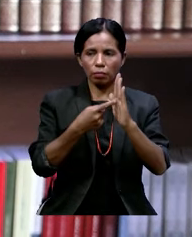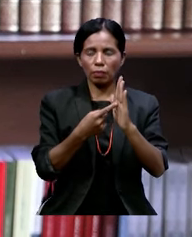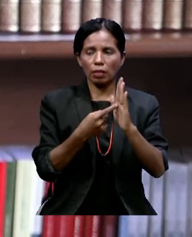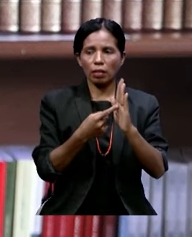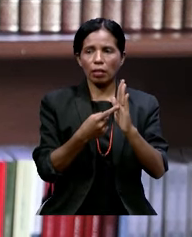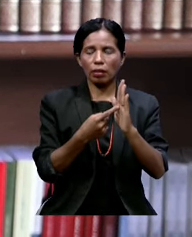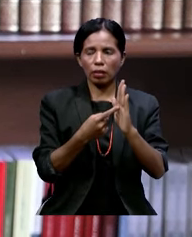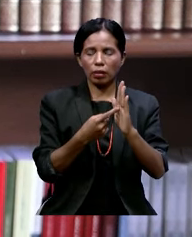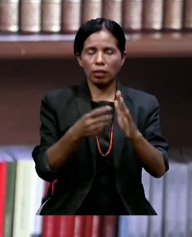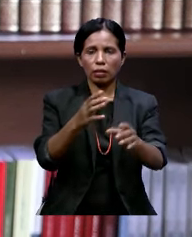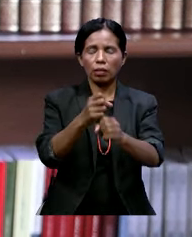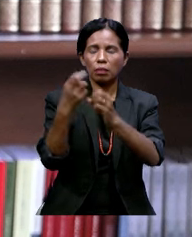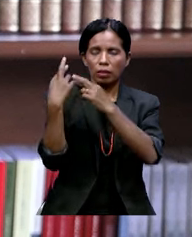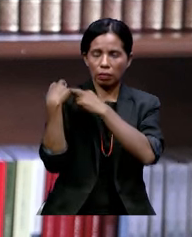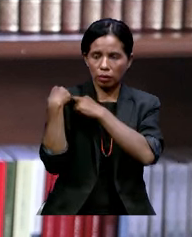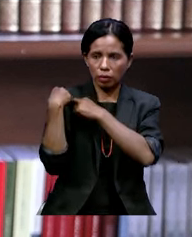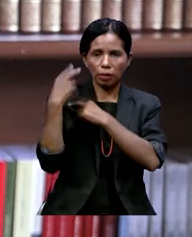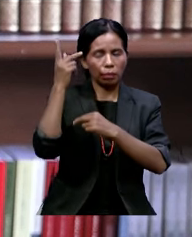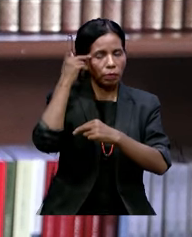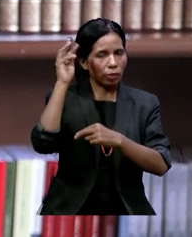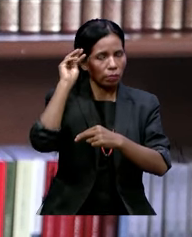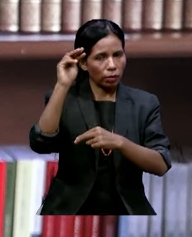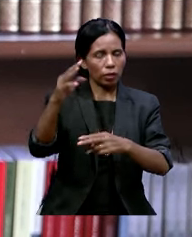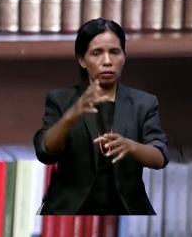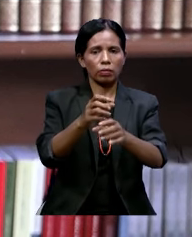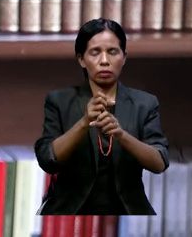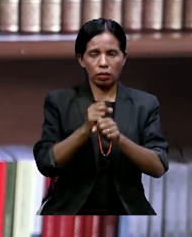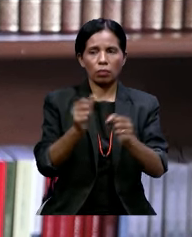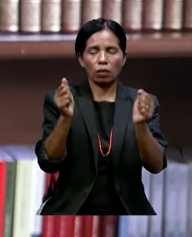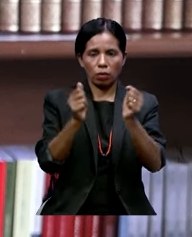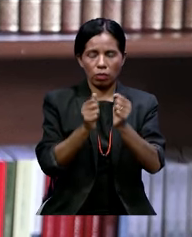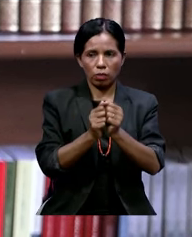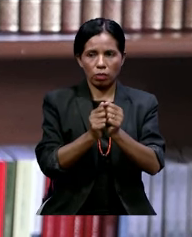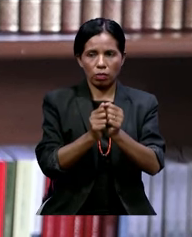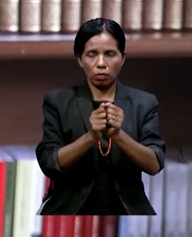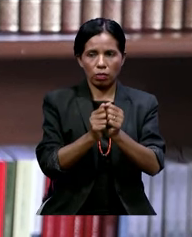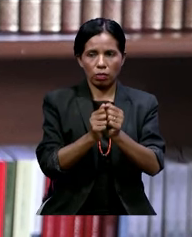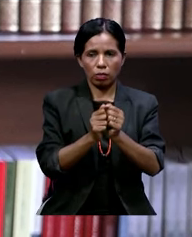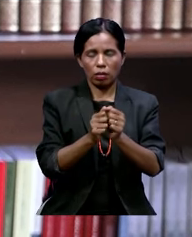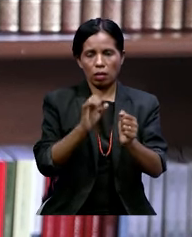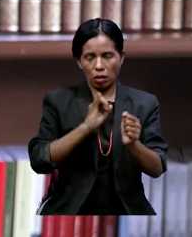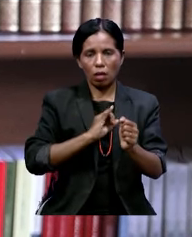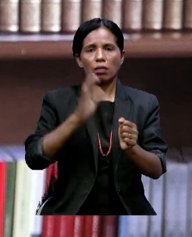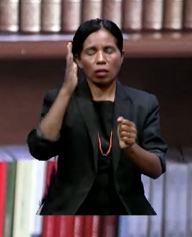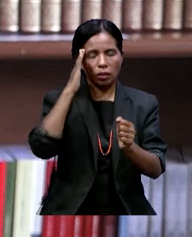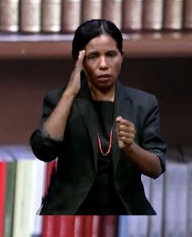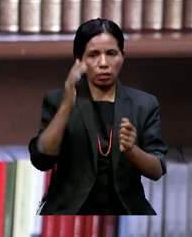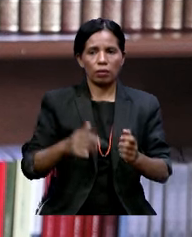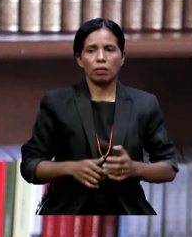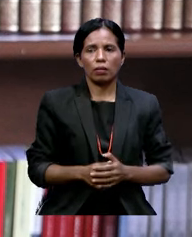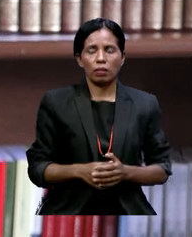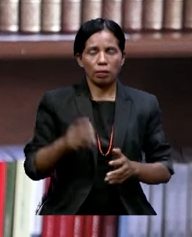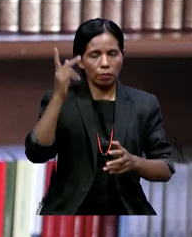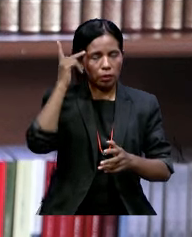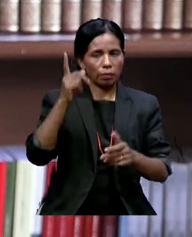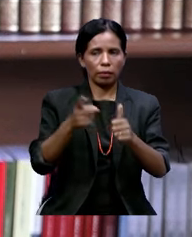Hahu keras tomara de pose nebe maka primeiro ministro Simu Honinia não. Ba hau tene kata primeiro